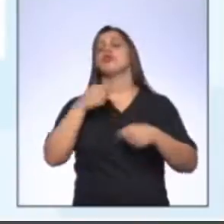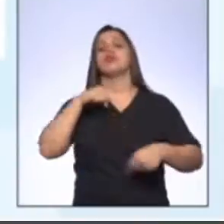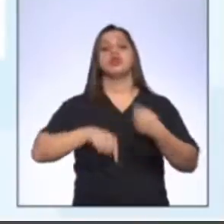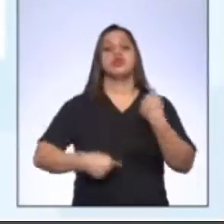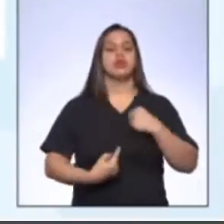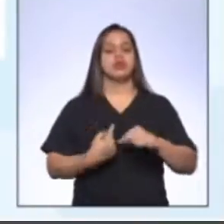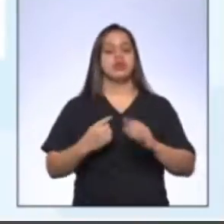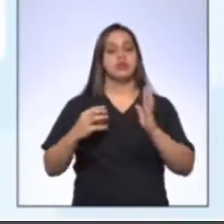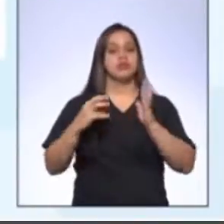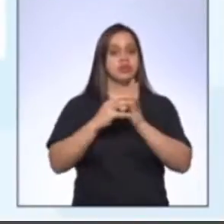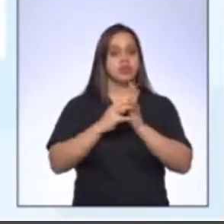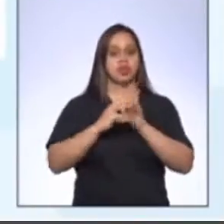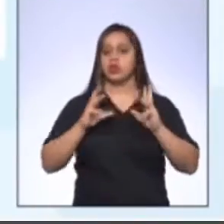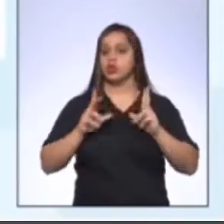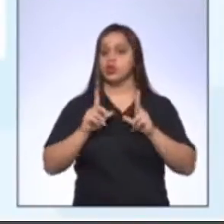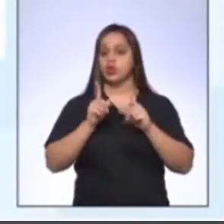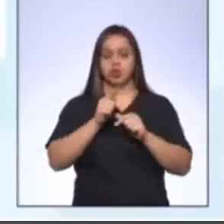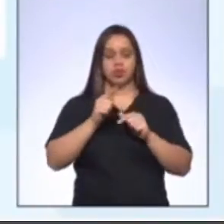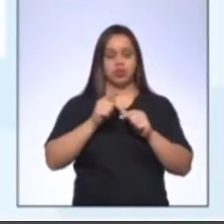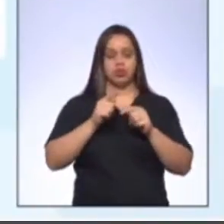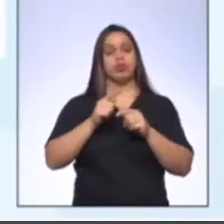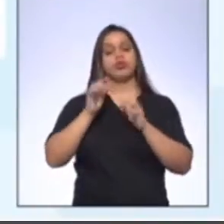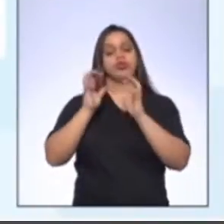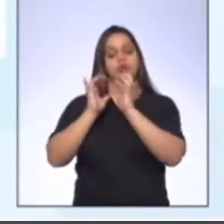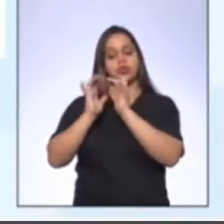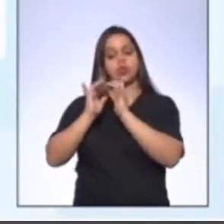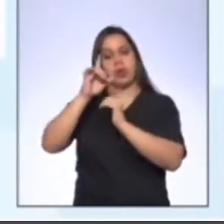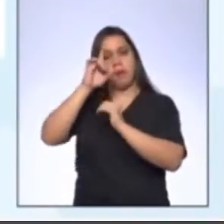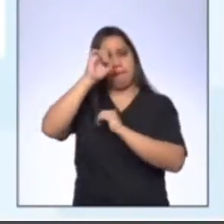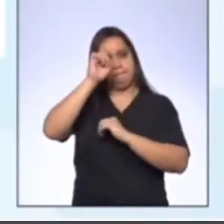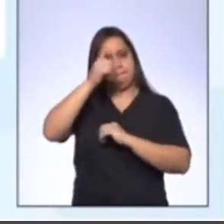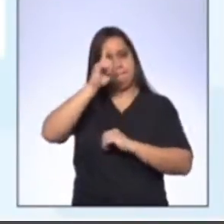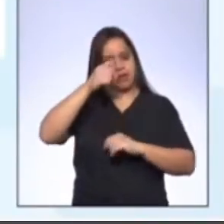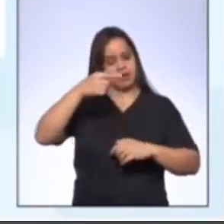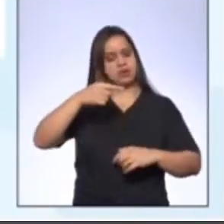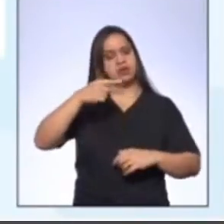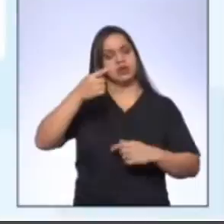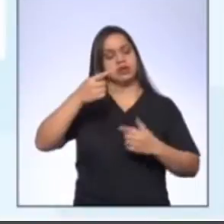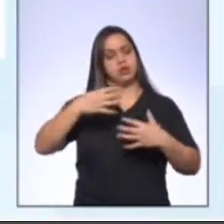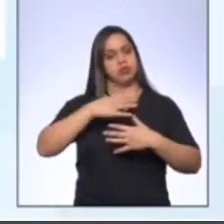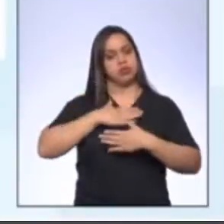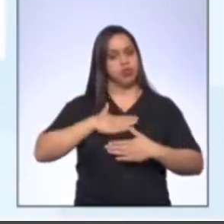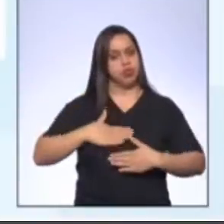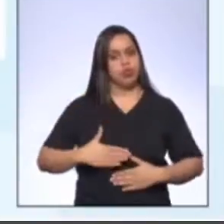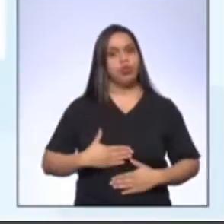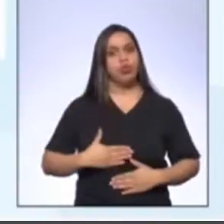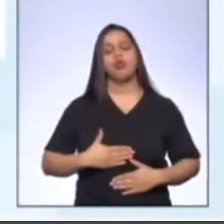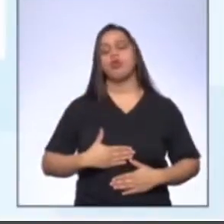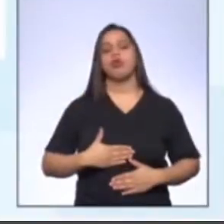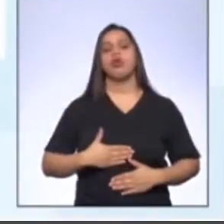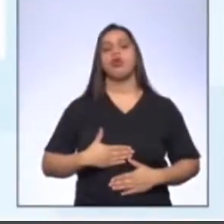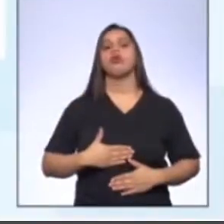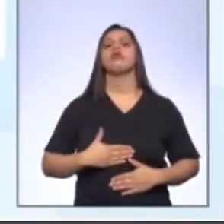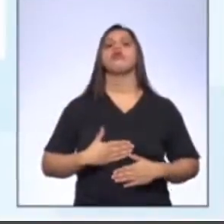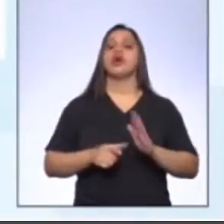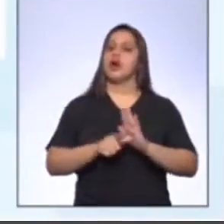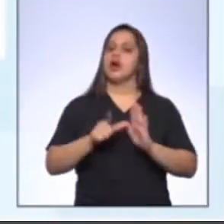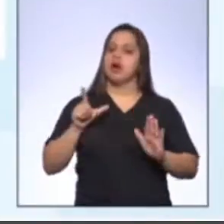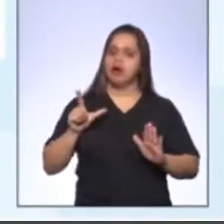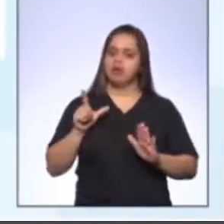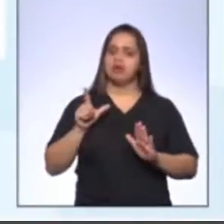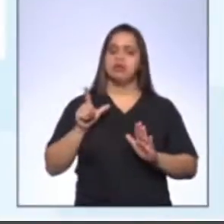tudo todas as ordens que o cérebro dá para o seu corpo passam é pela sua coluna aí oi